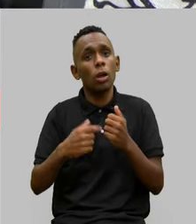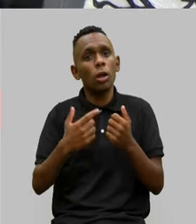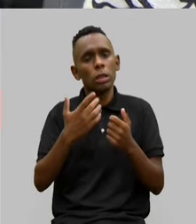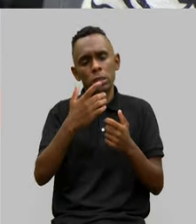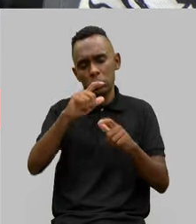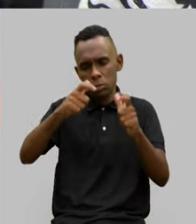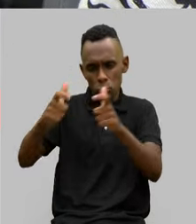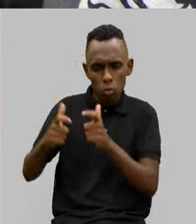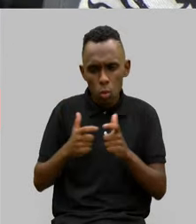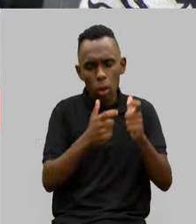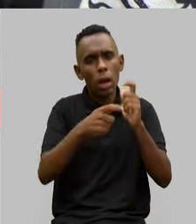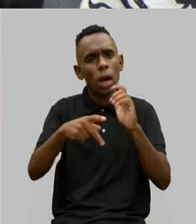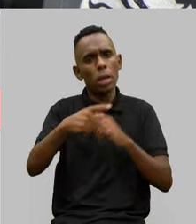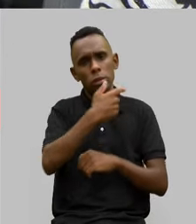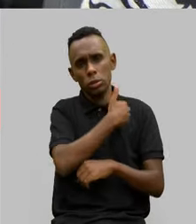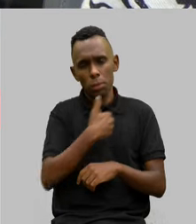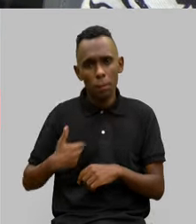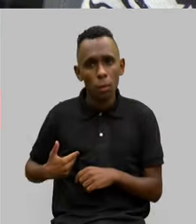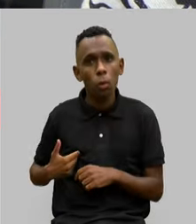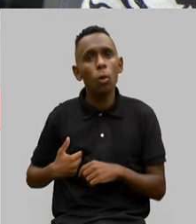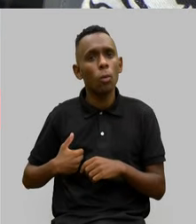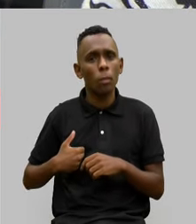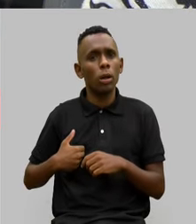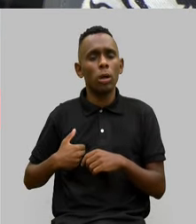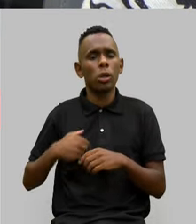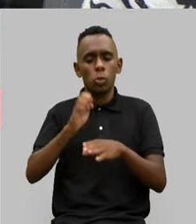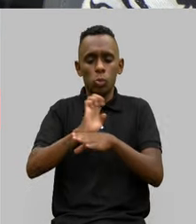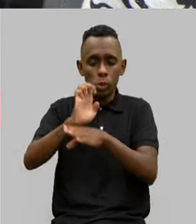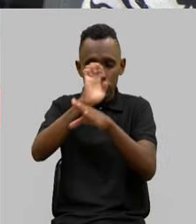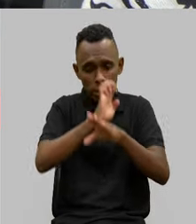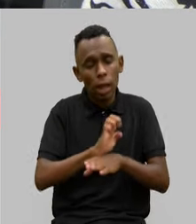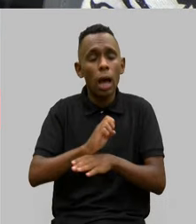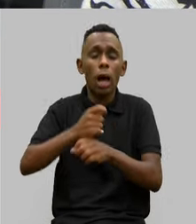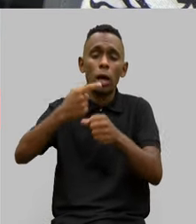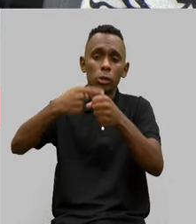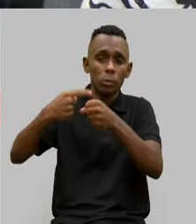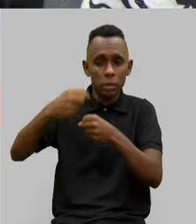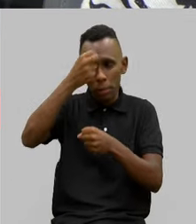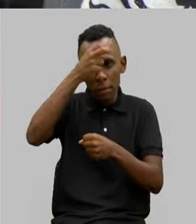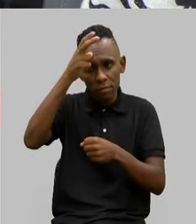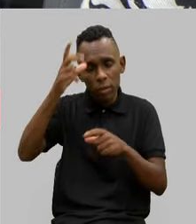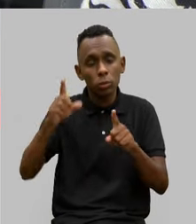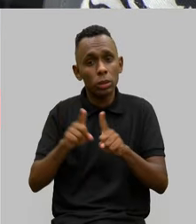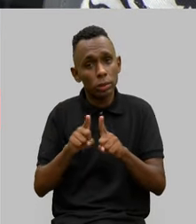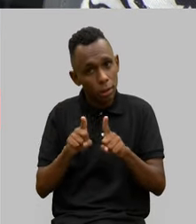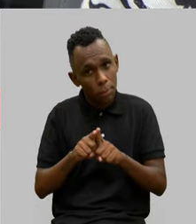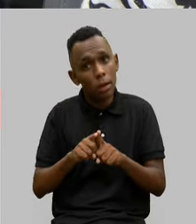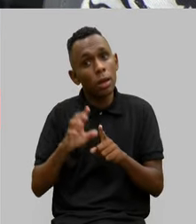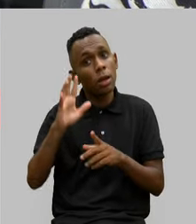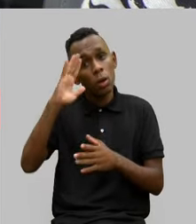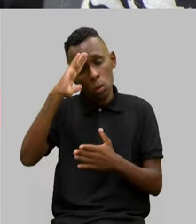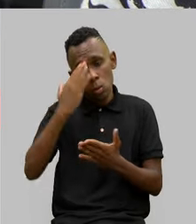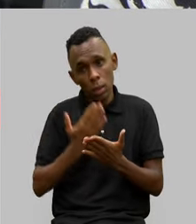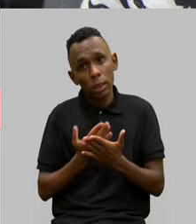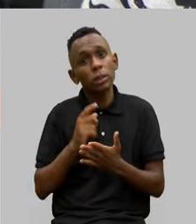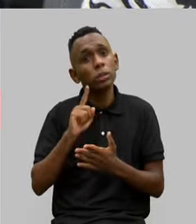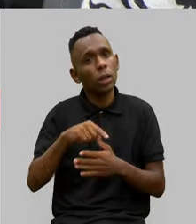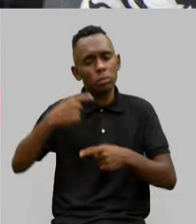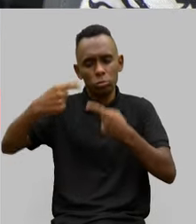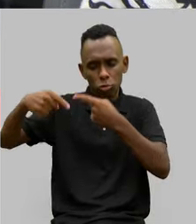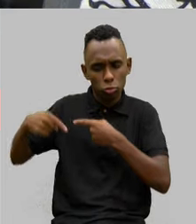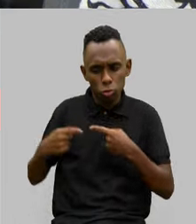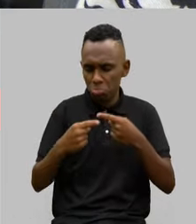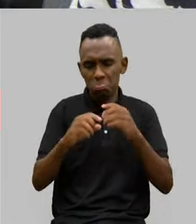públicos a exemplo da da da União dos estados e do município então isso também eu acho que não se discute a legitimidade